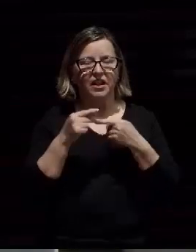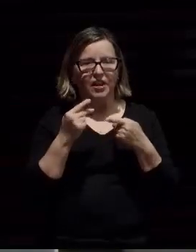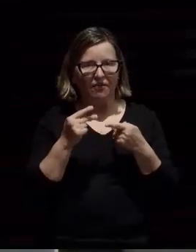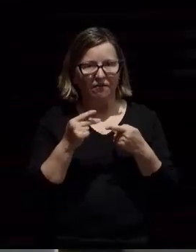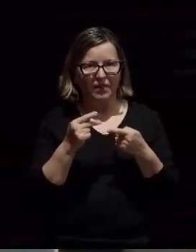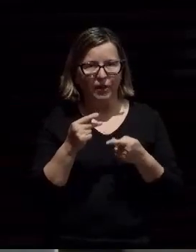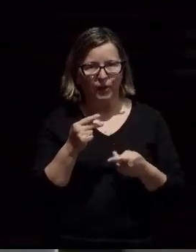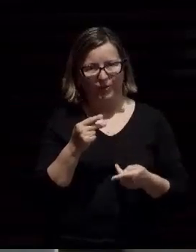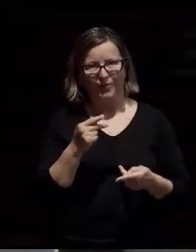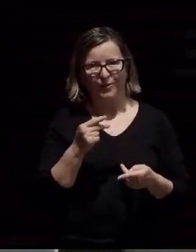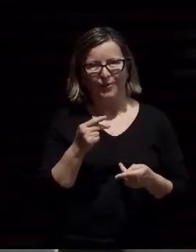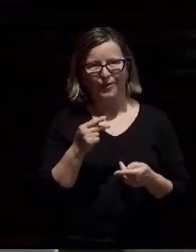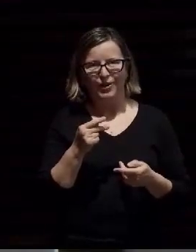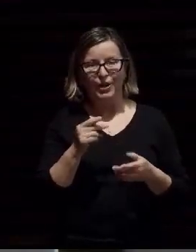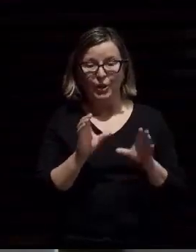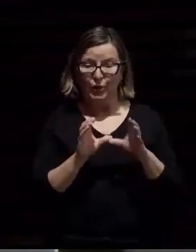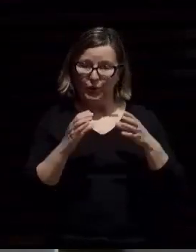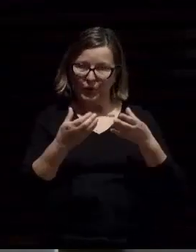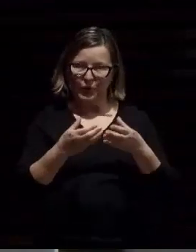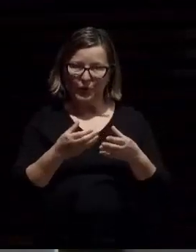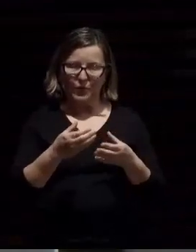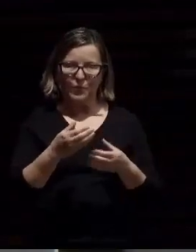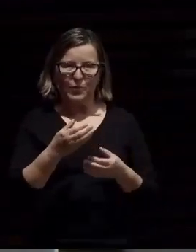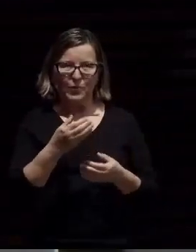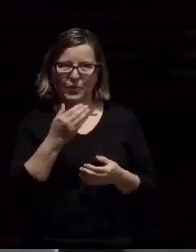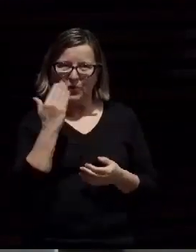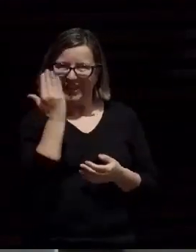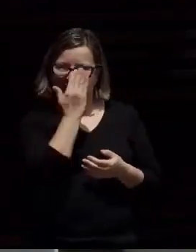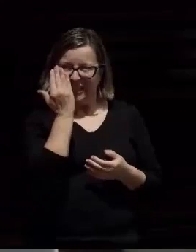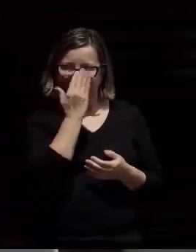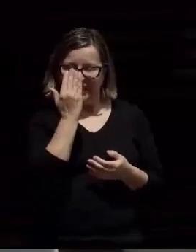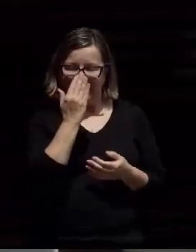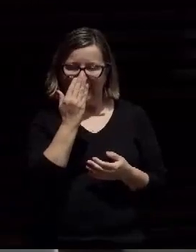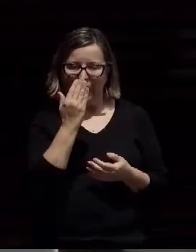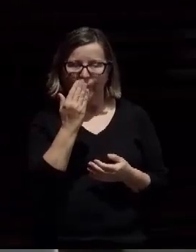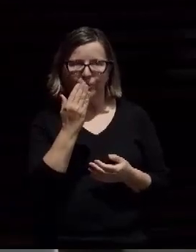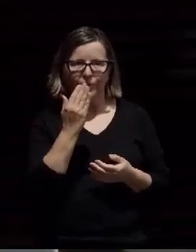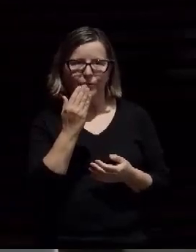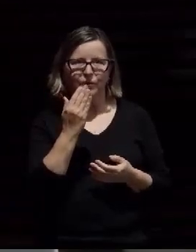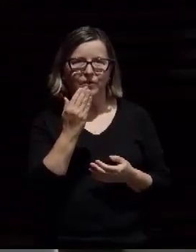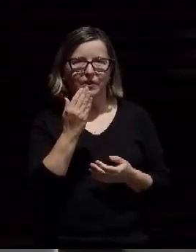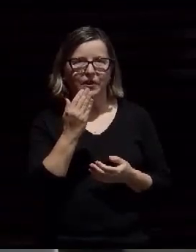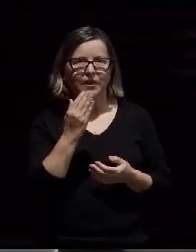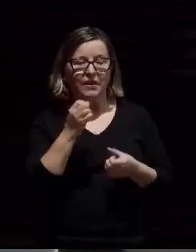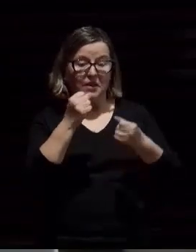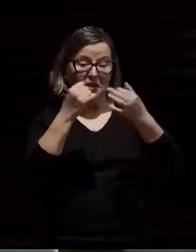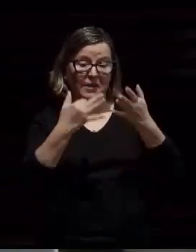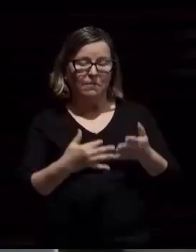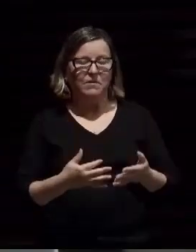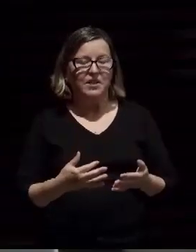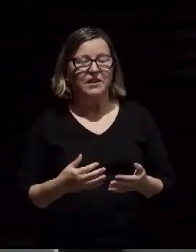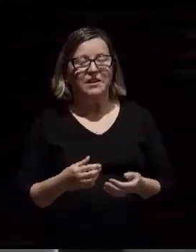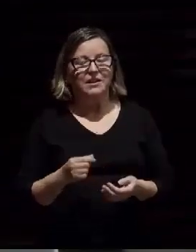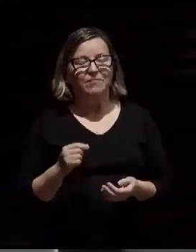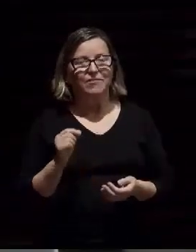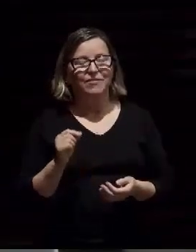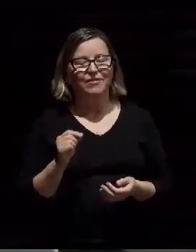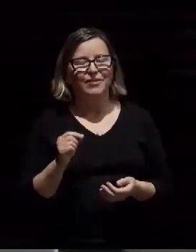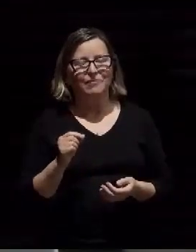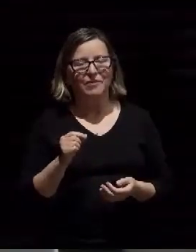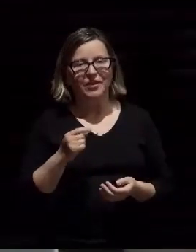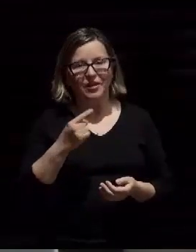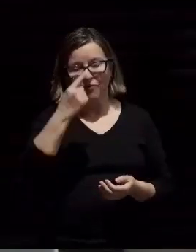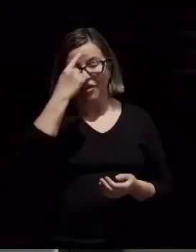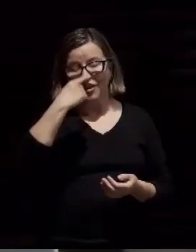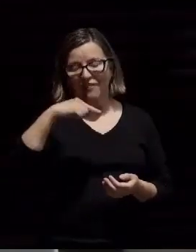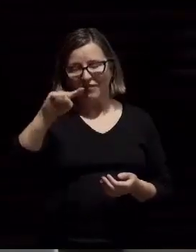elefante. Um grupo de cegos descreve um elefante. Um pega na tromba, um pega na